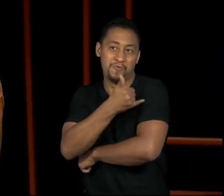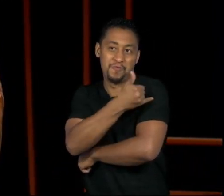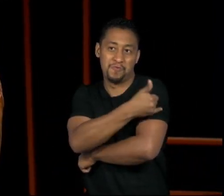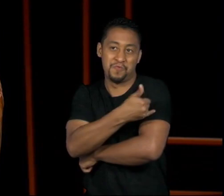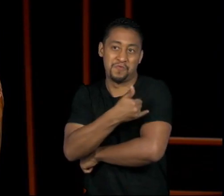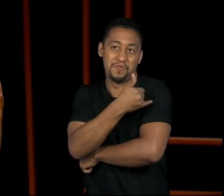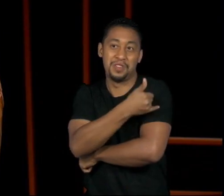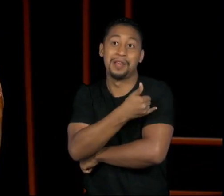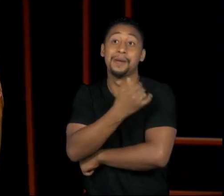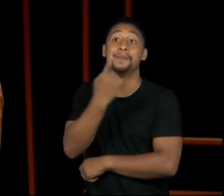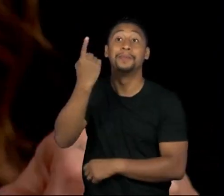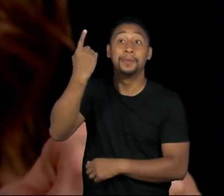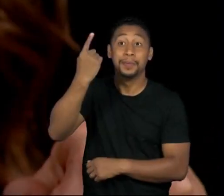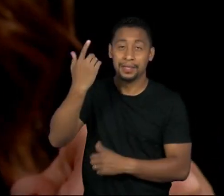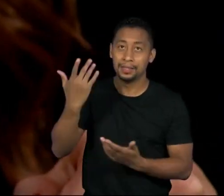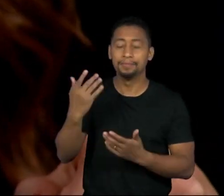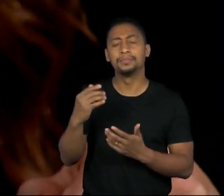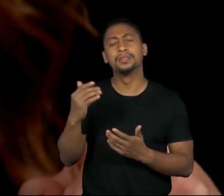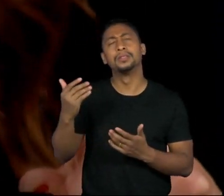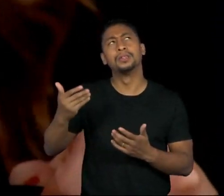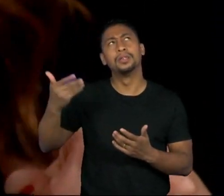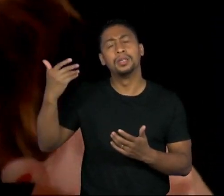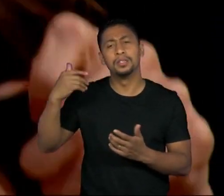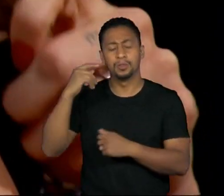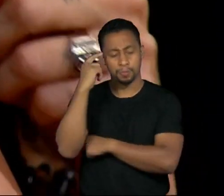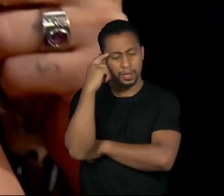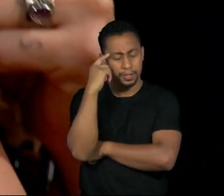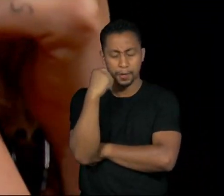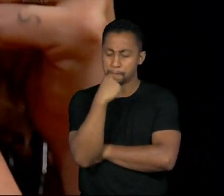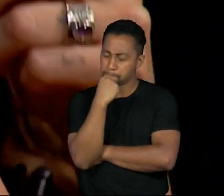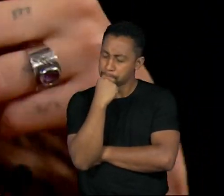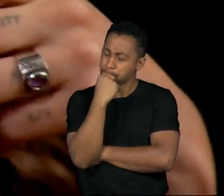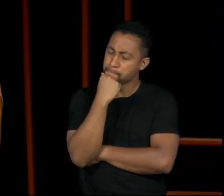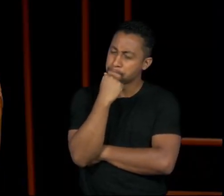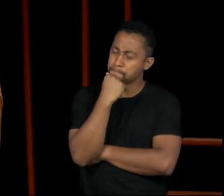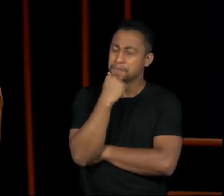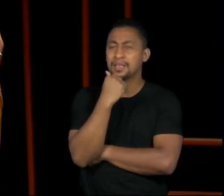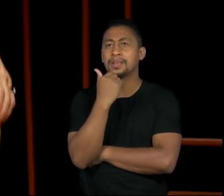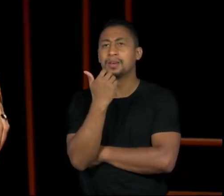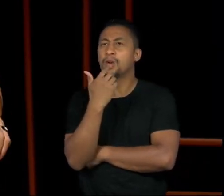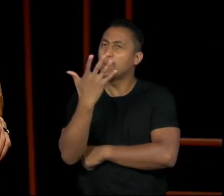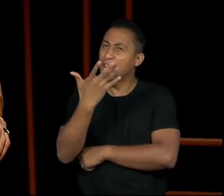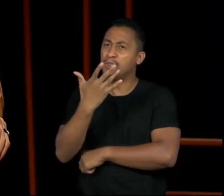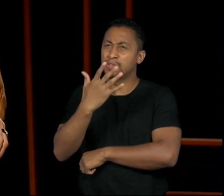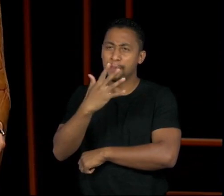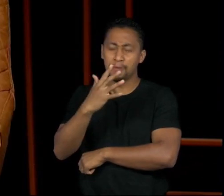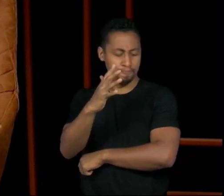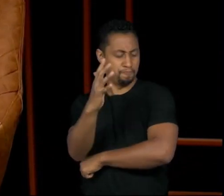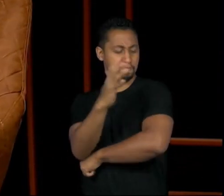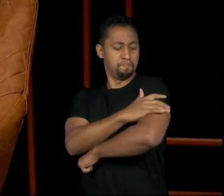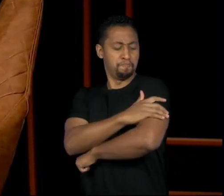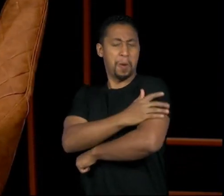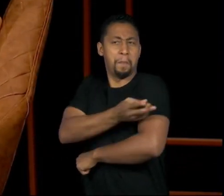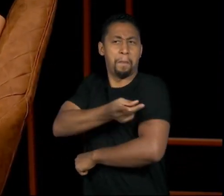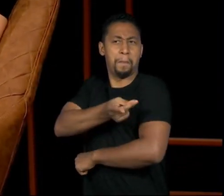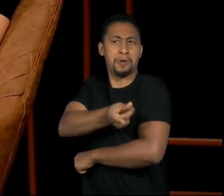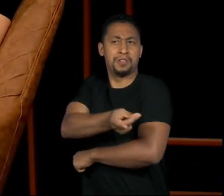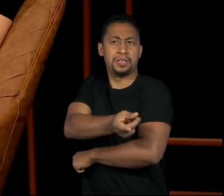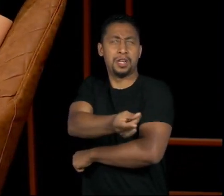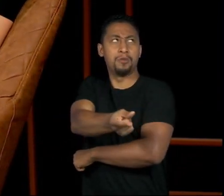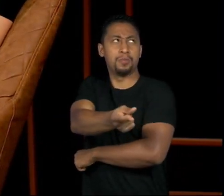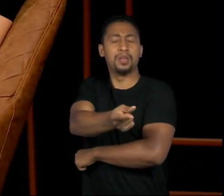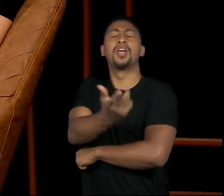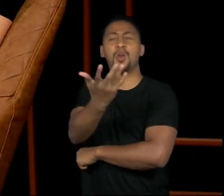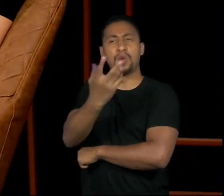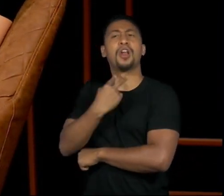fiz essa tatuagem eu pensei, se eu fosse tatuar algo para sempre, eterno para mim, é a